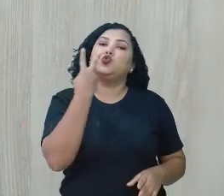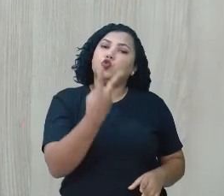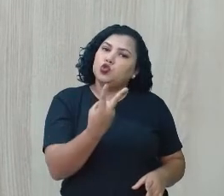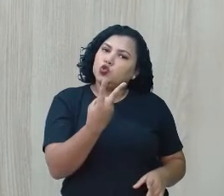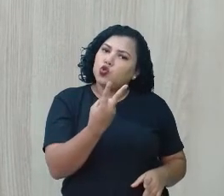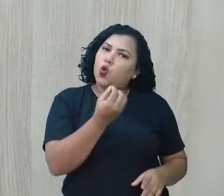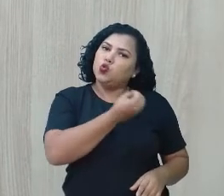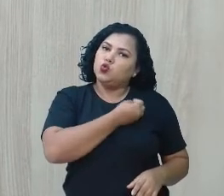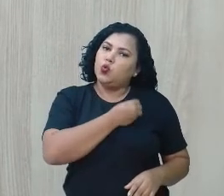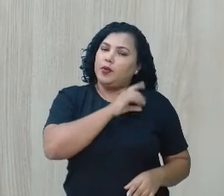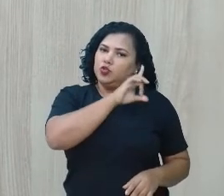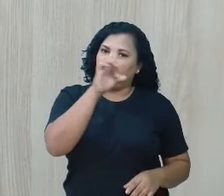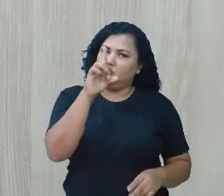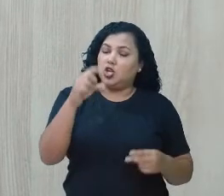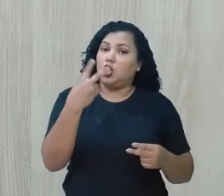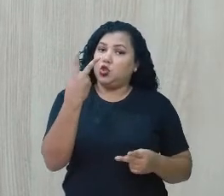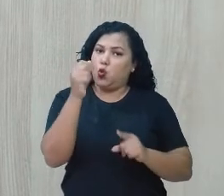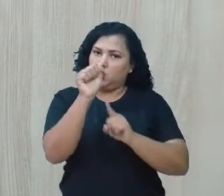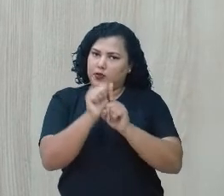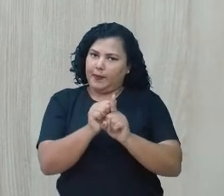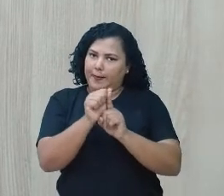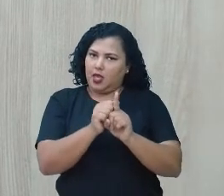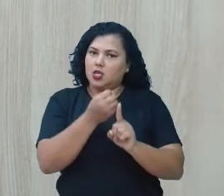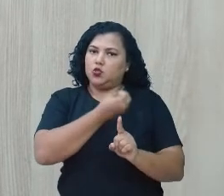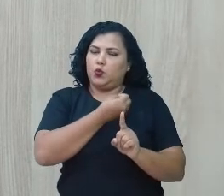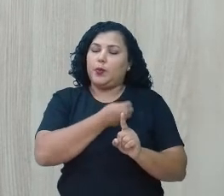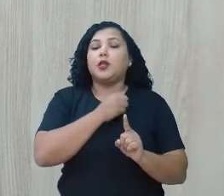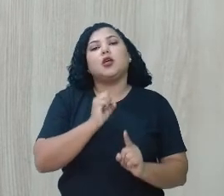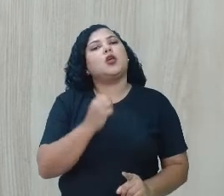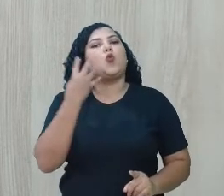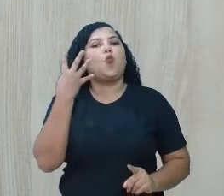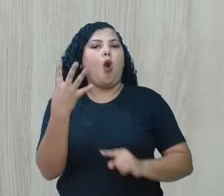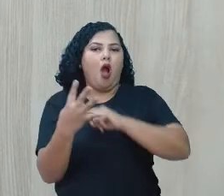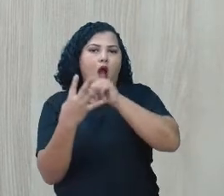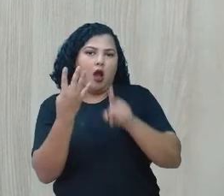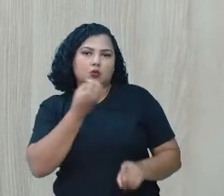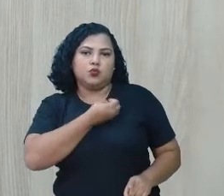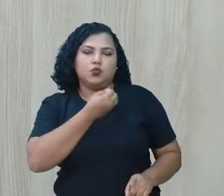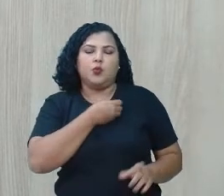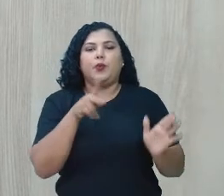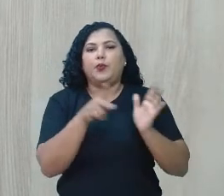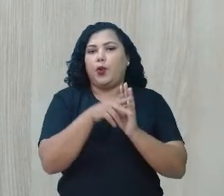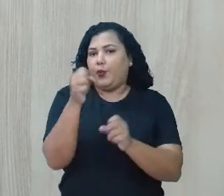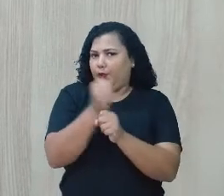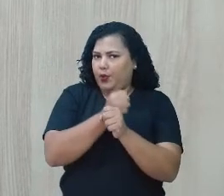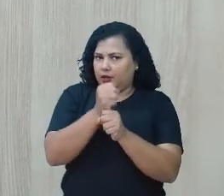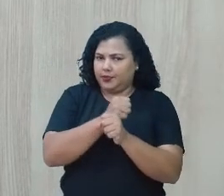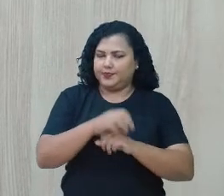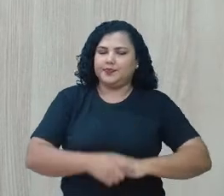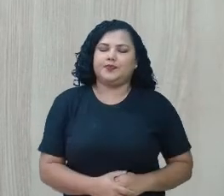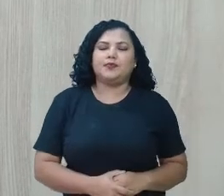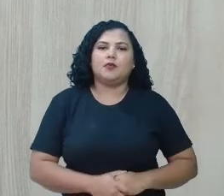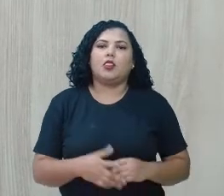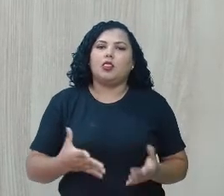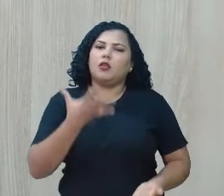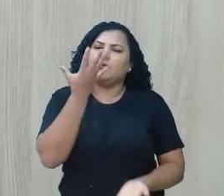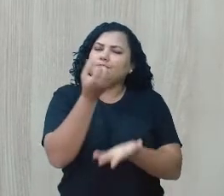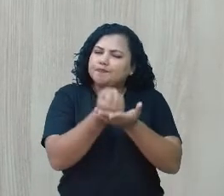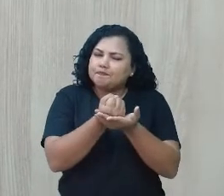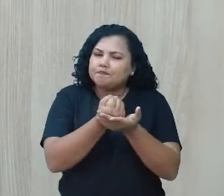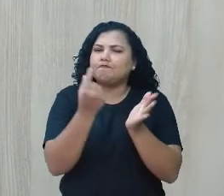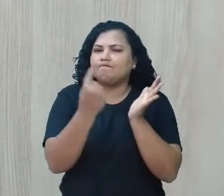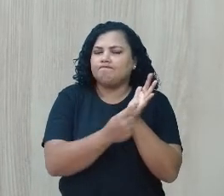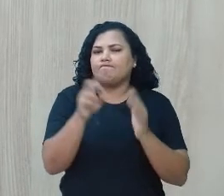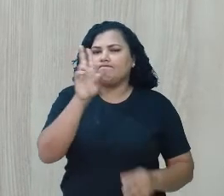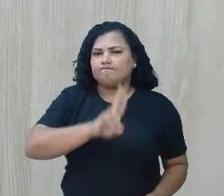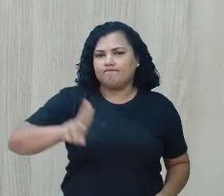dia, 2 dígitos para o mês e 4 dígitos para o ano, ou seja, um total de 8 dígitos, tá certo? Instala e começa a